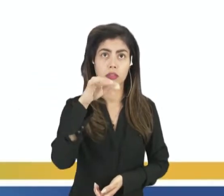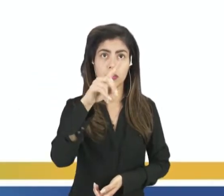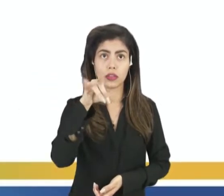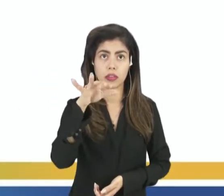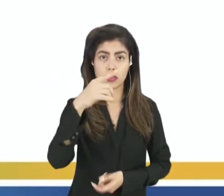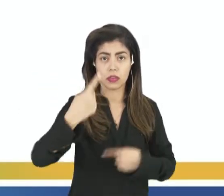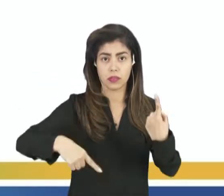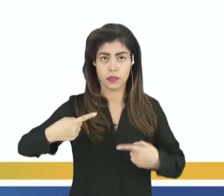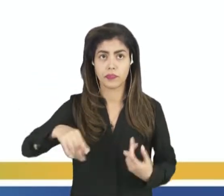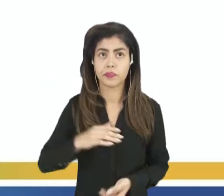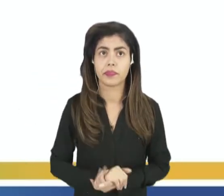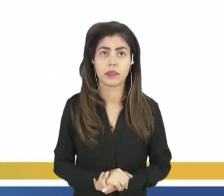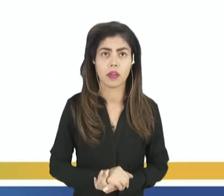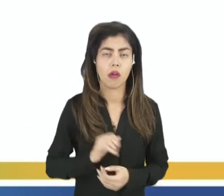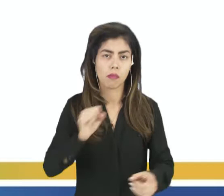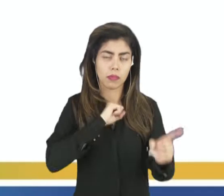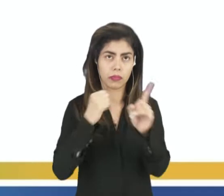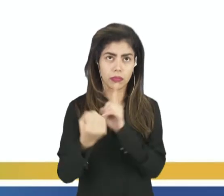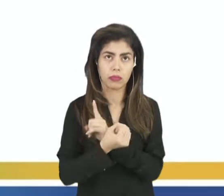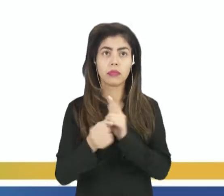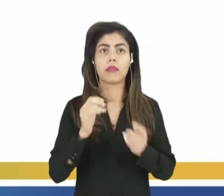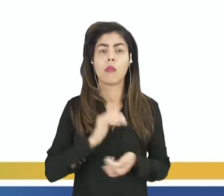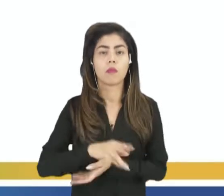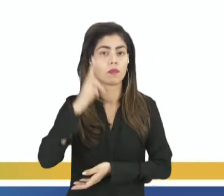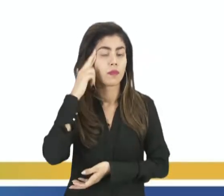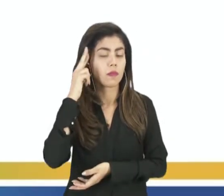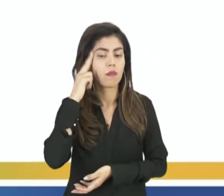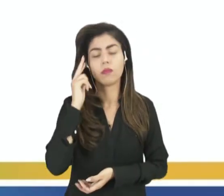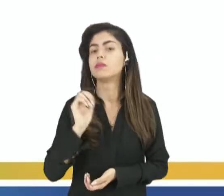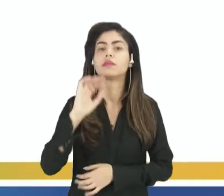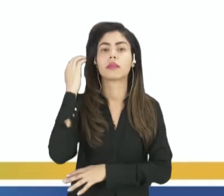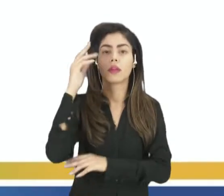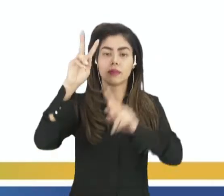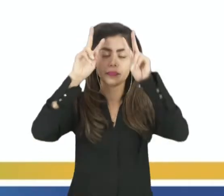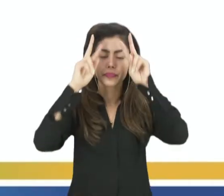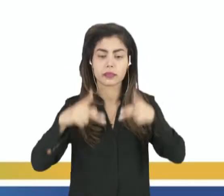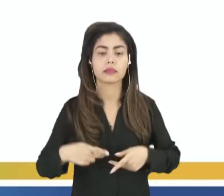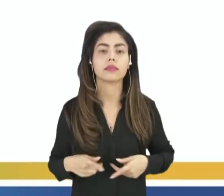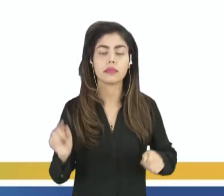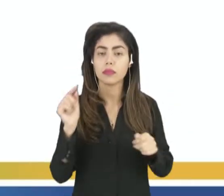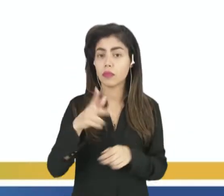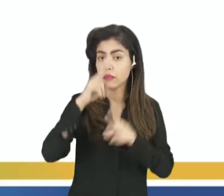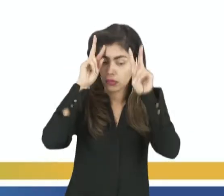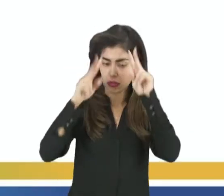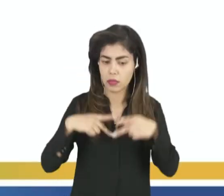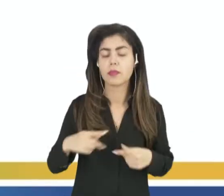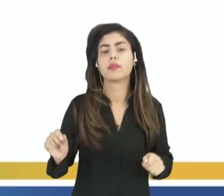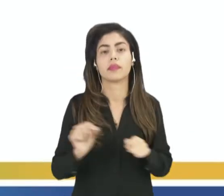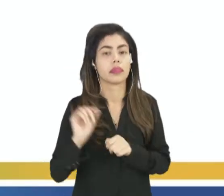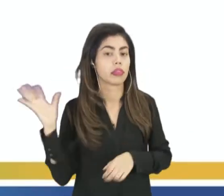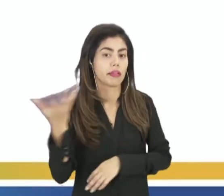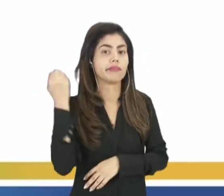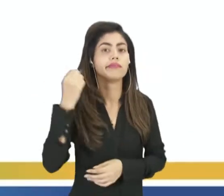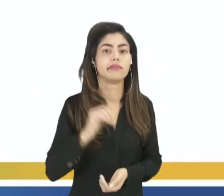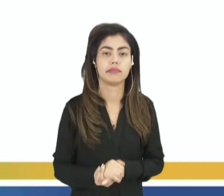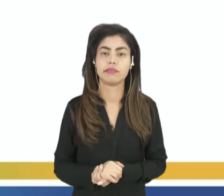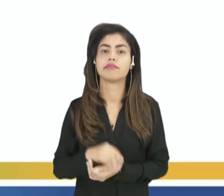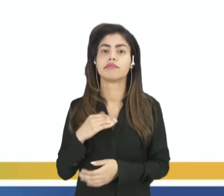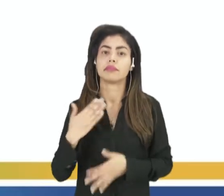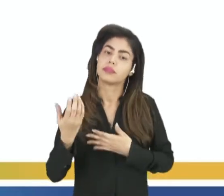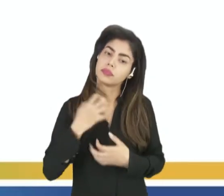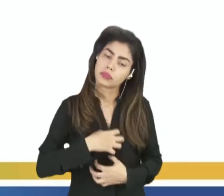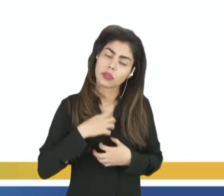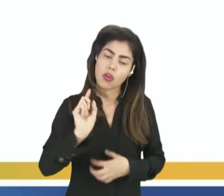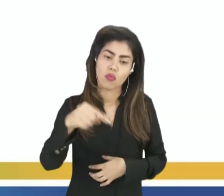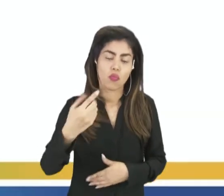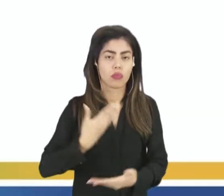zoopolitikos, e a sociedade é natural do ser humano, o ser humano realiza a sua essência na vida social, na relação